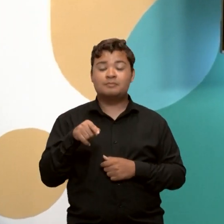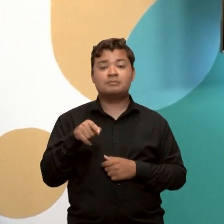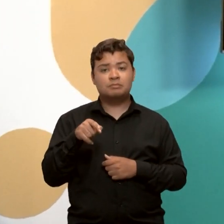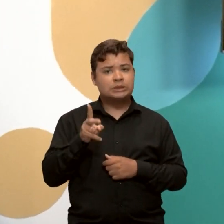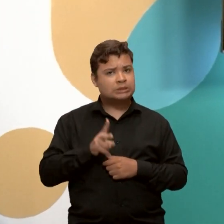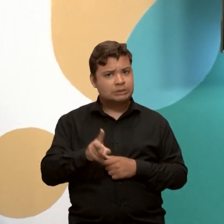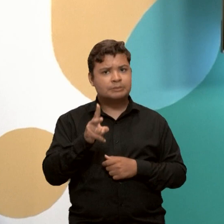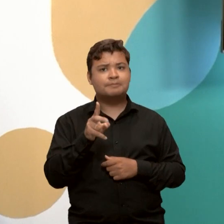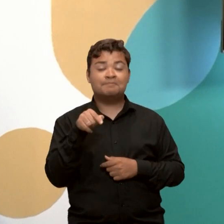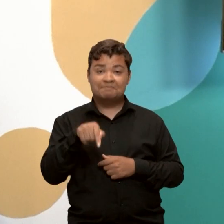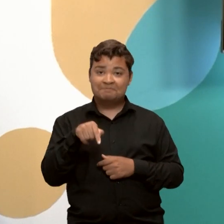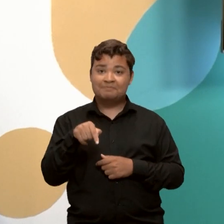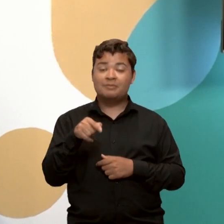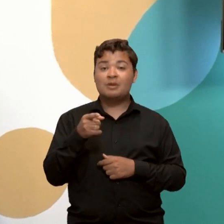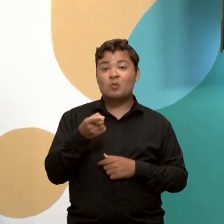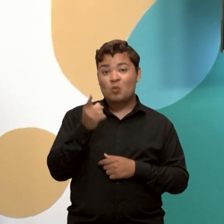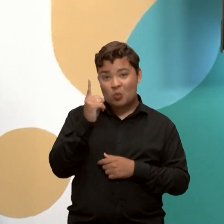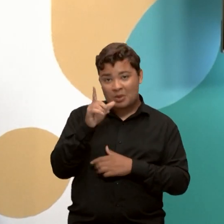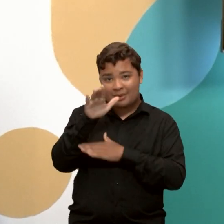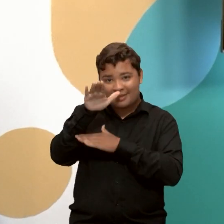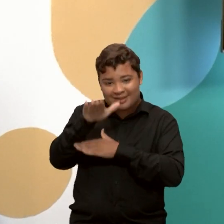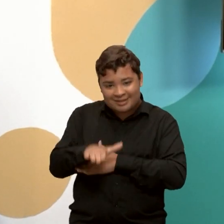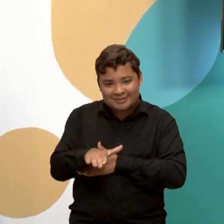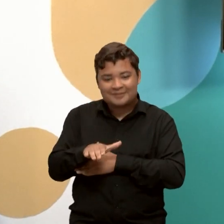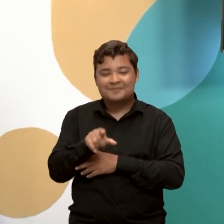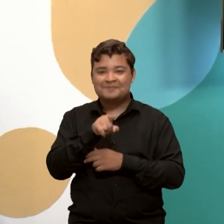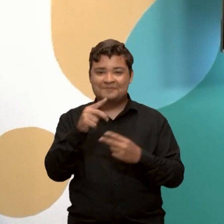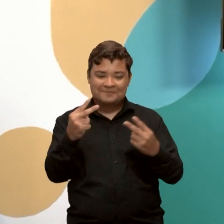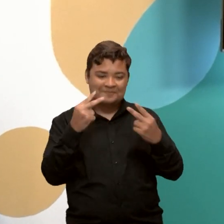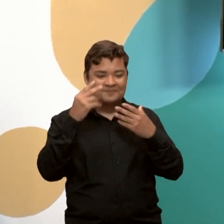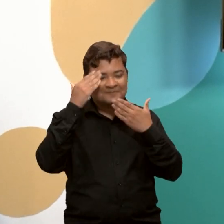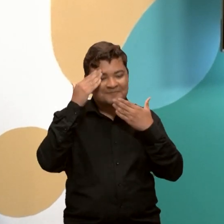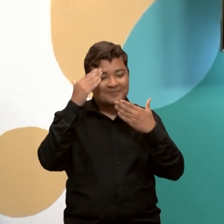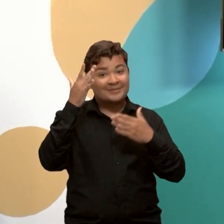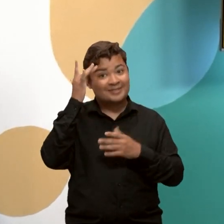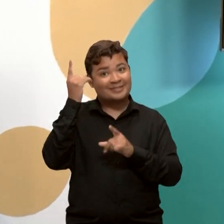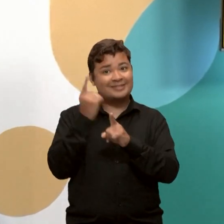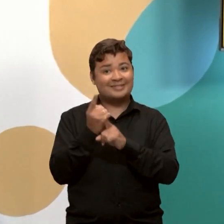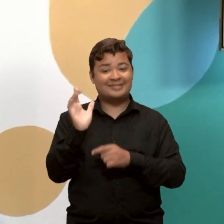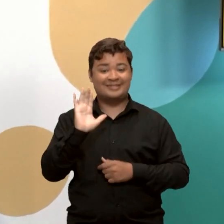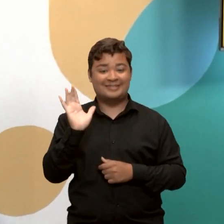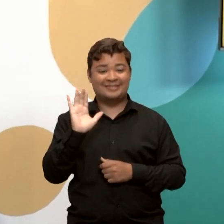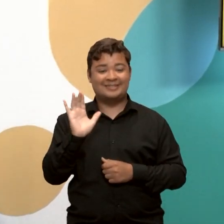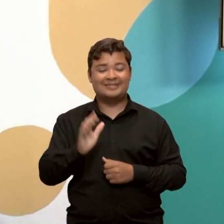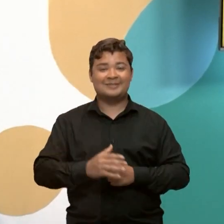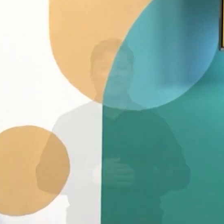no início da tarde, 1h em ponto. Muito obrigada pela sua audiência. Até amanhã. Tchau, tchau.